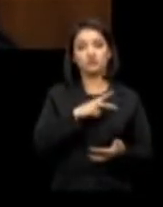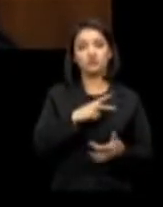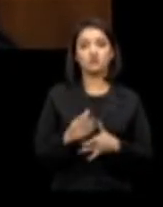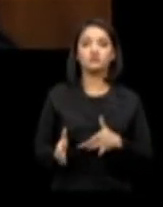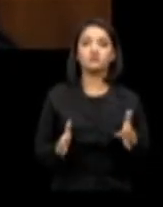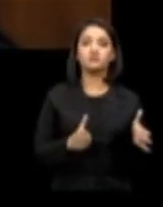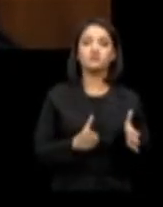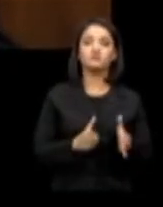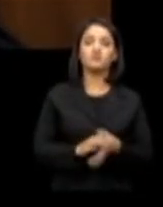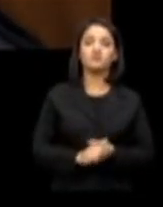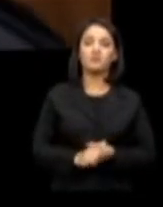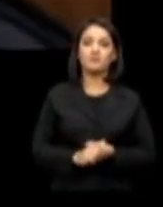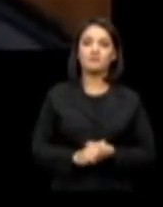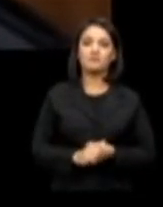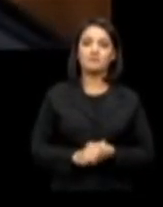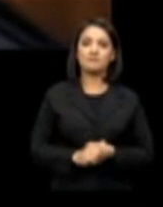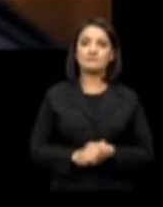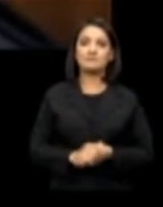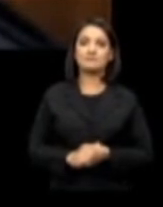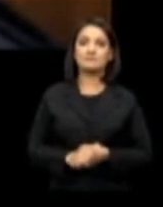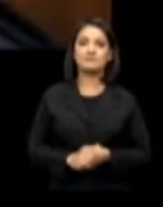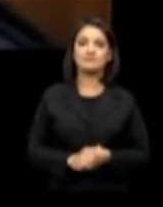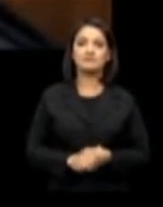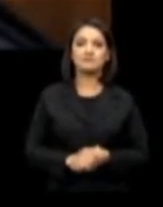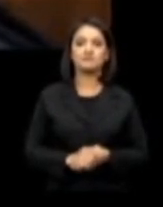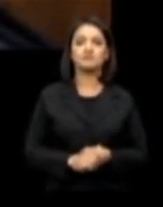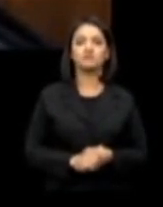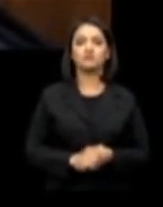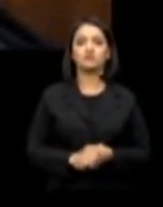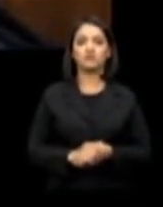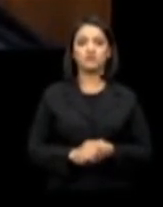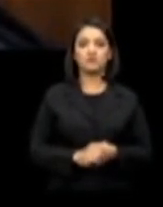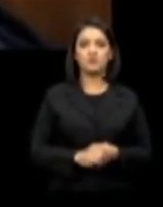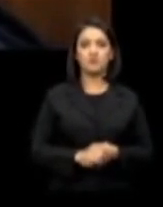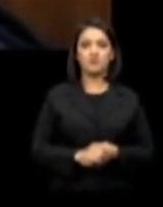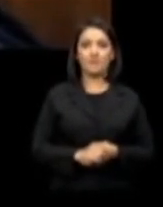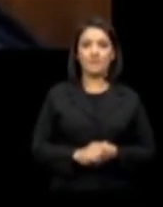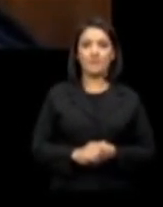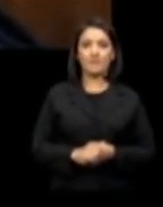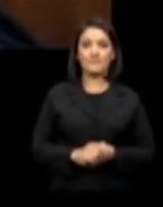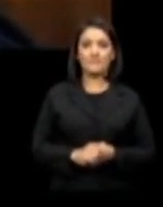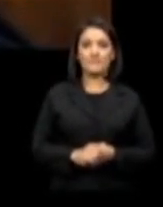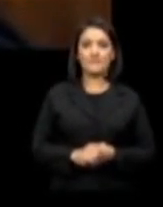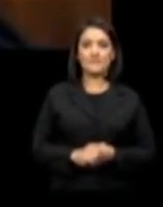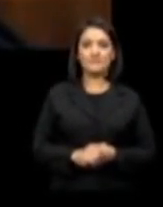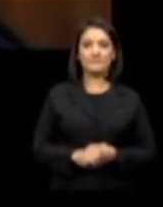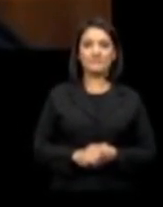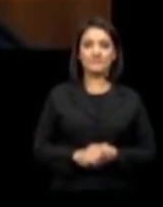juízo que pudesse ser superado o juízo de